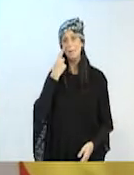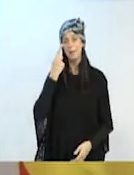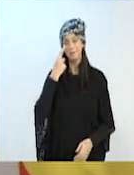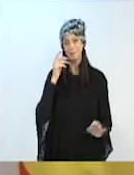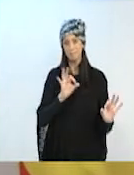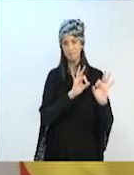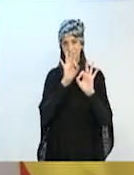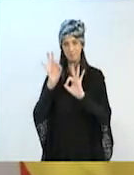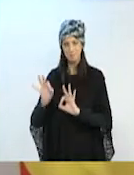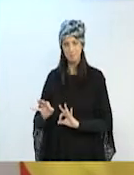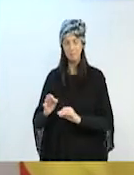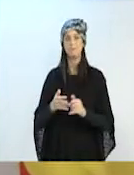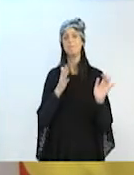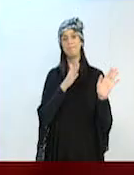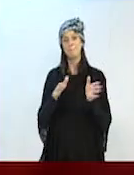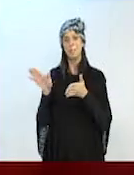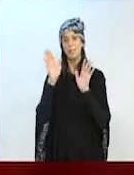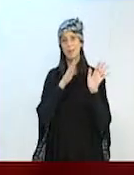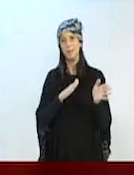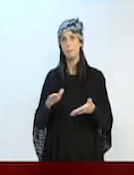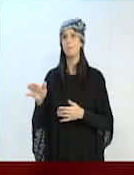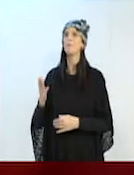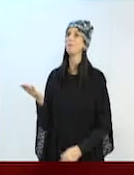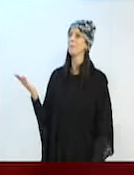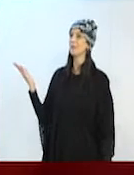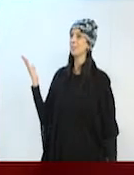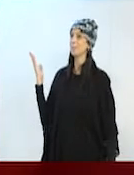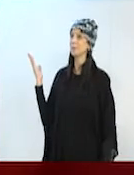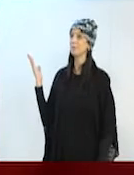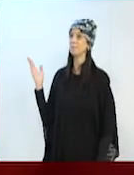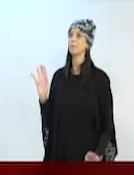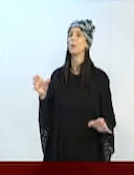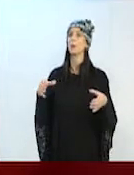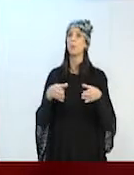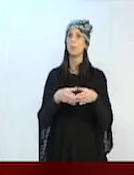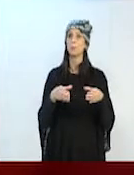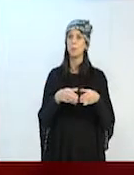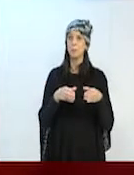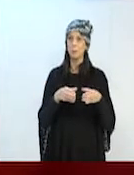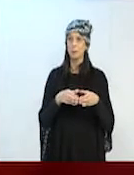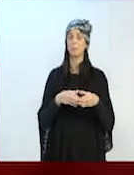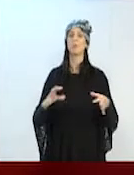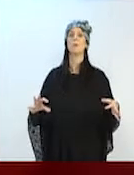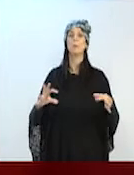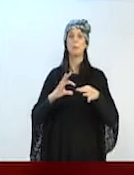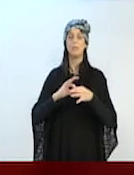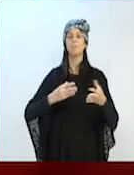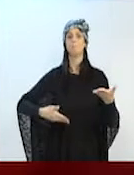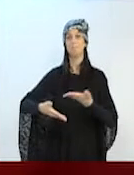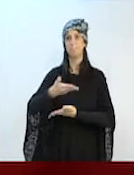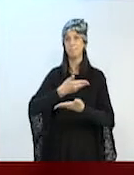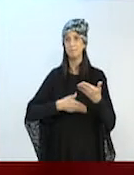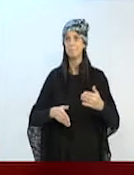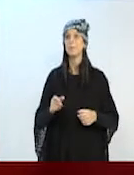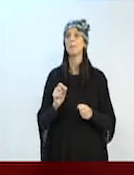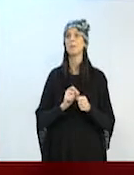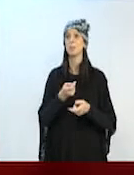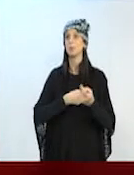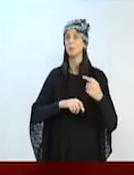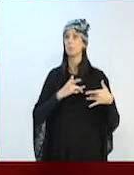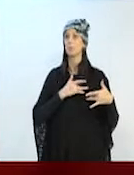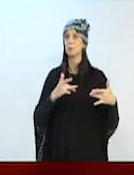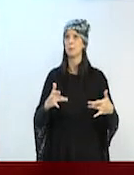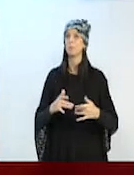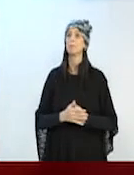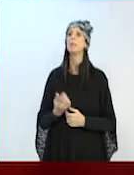gentileza de poder ir passando. São fotos das ações dos coletivos da Economia Solidária de Blumenau. O Fundo